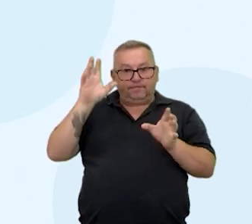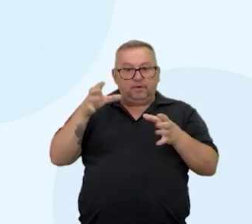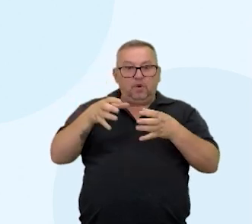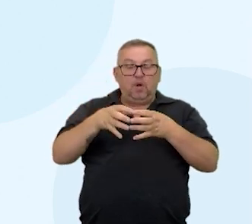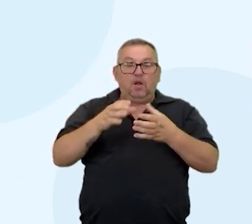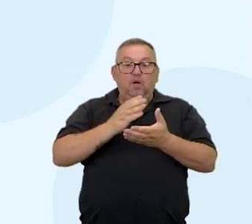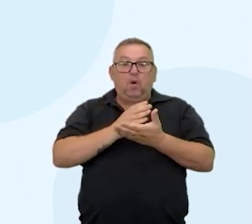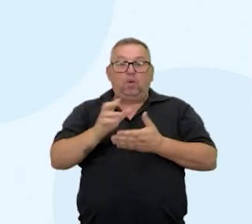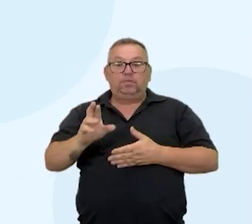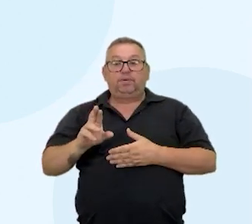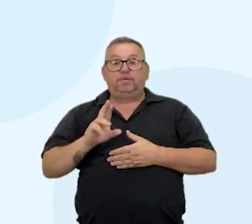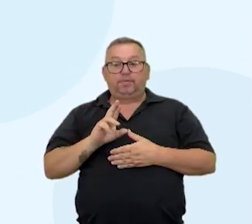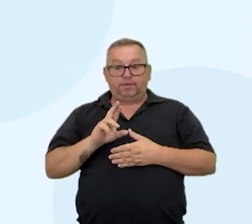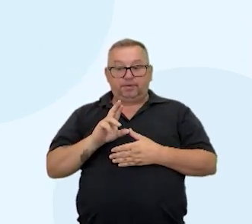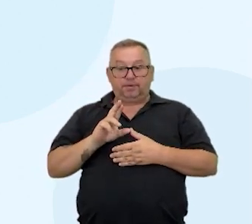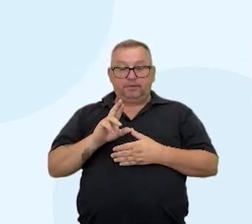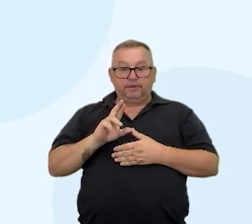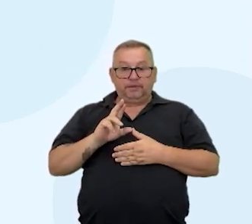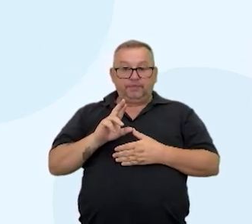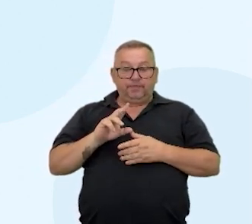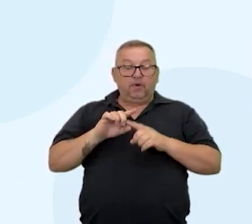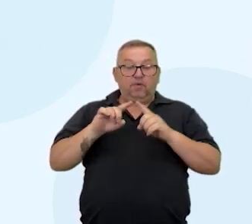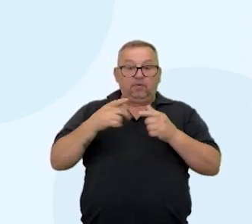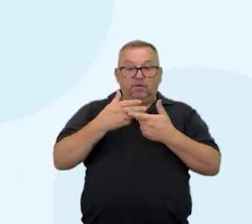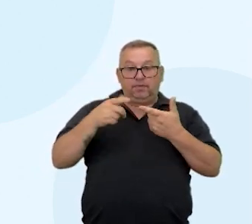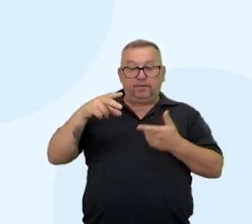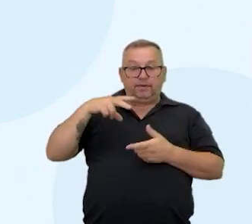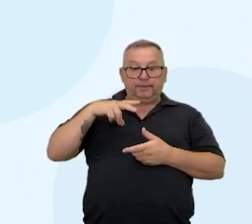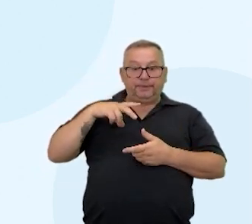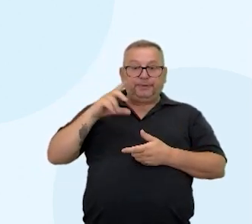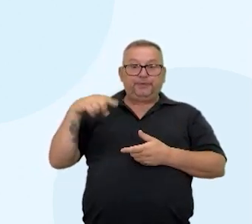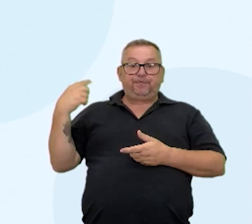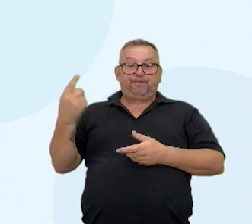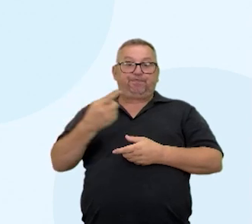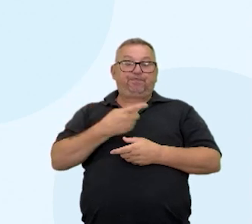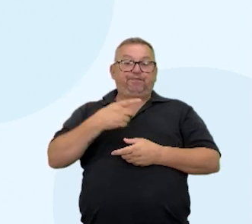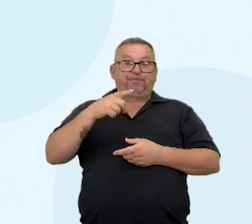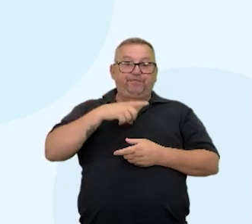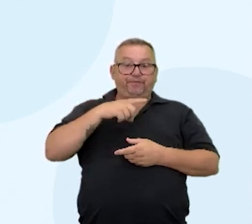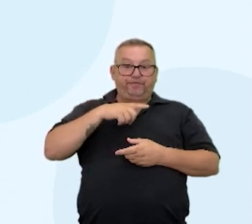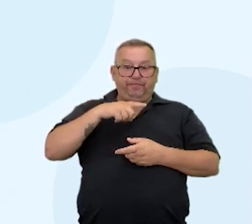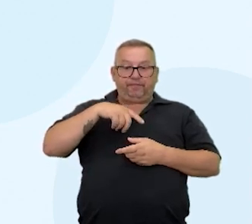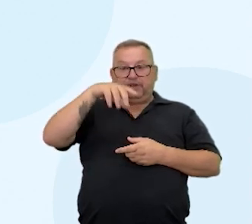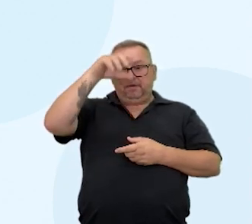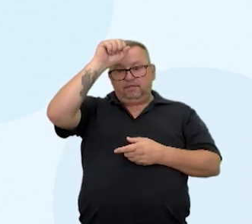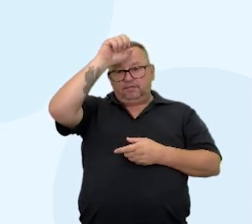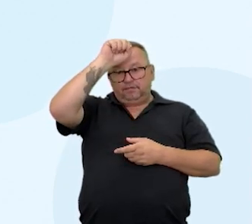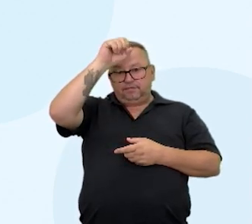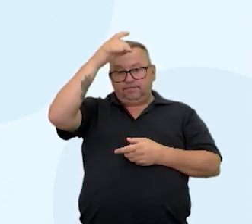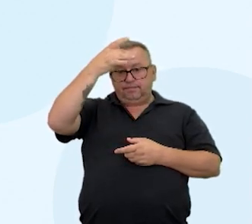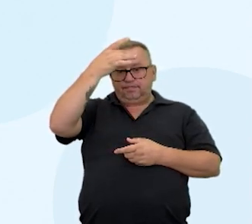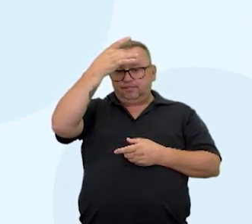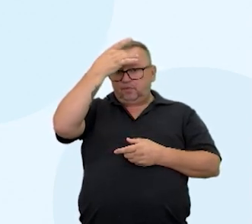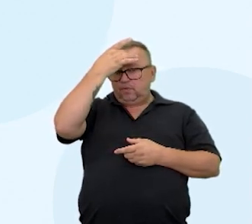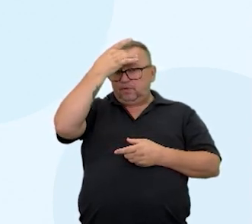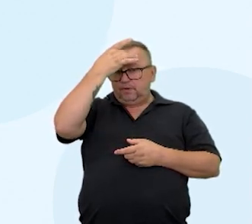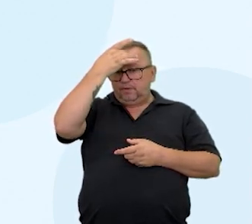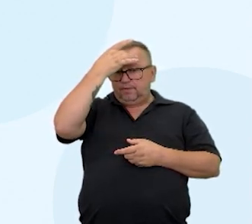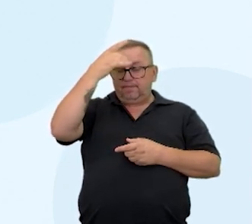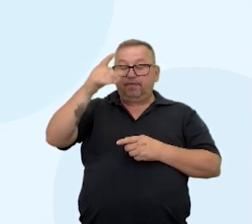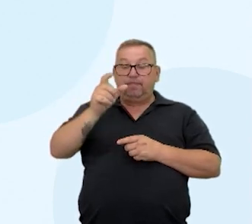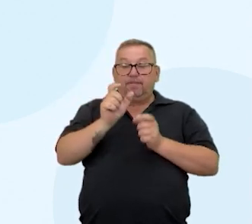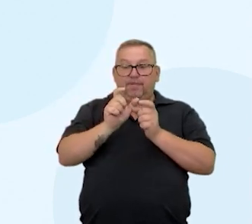partir de um resultado, de uma junção individual, que nós temos a aprendizagem e a palavra